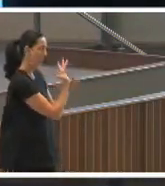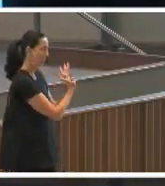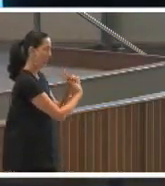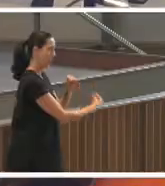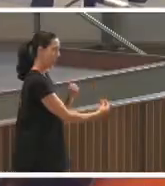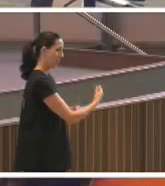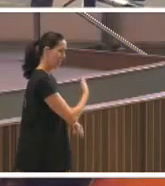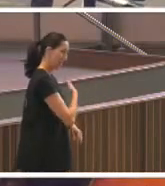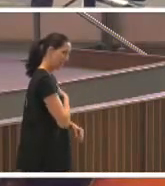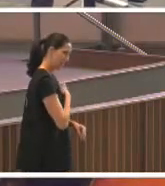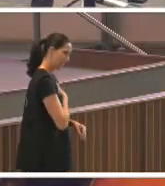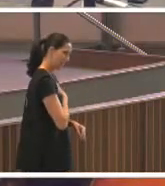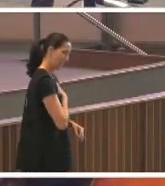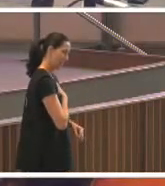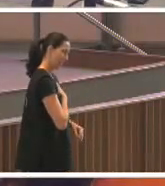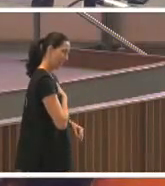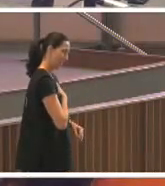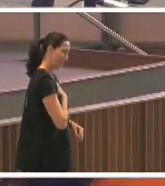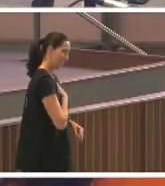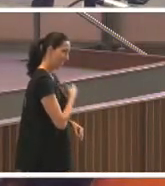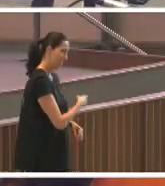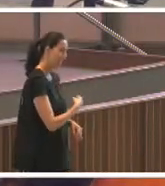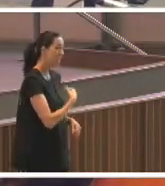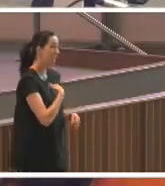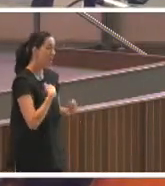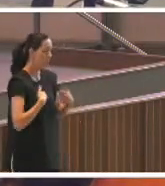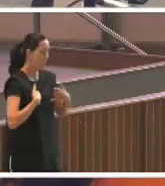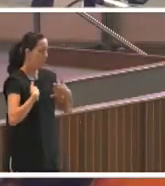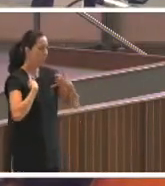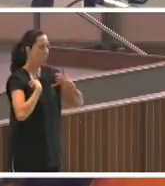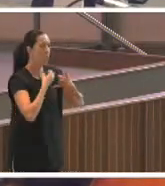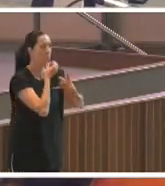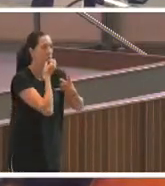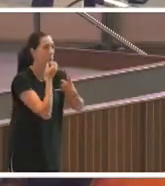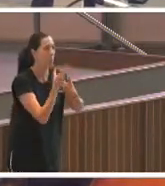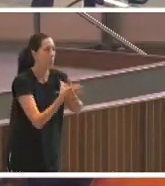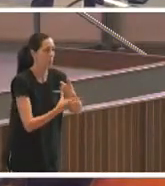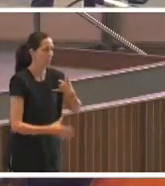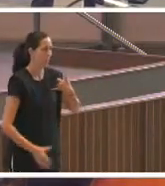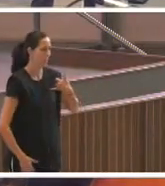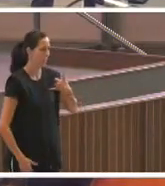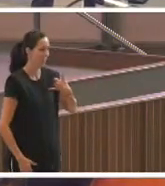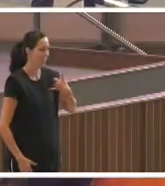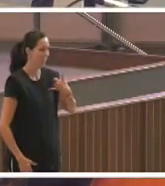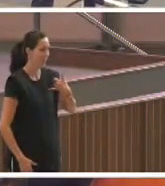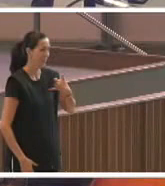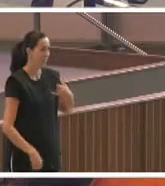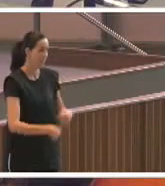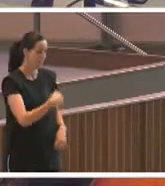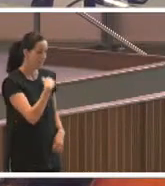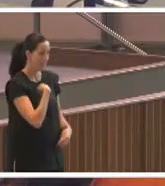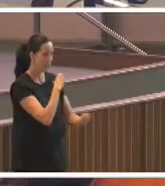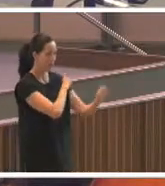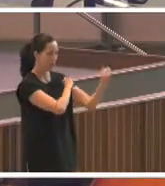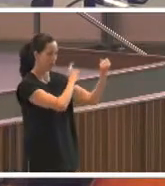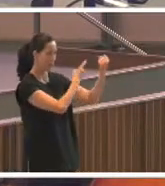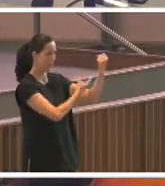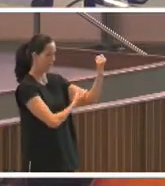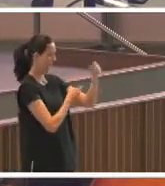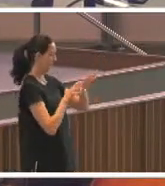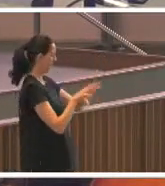pastor. Que diferença de tantos outros que se valem da autoridade que têm